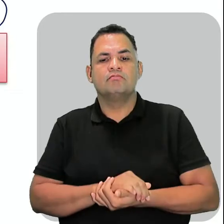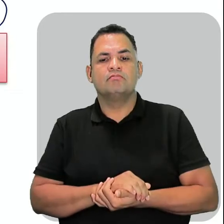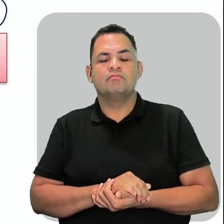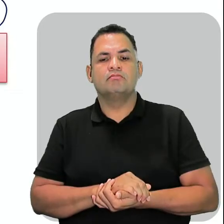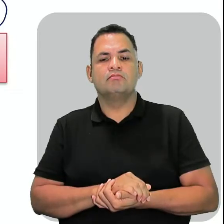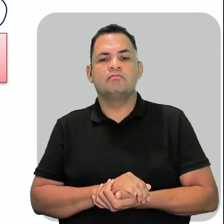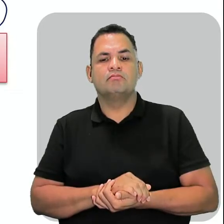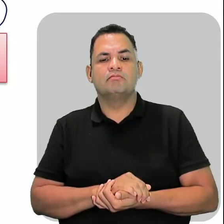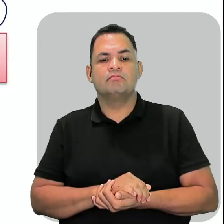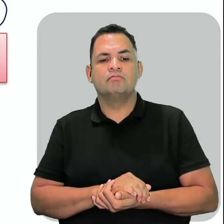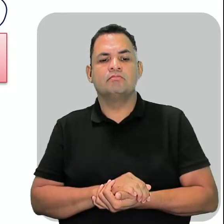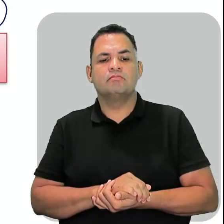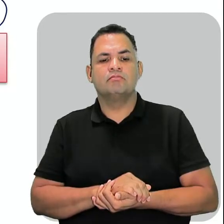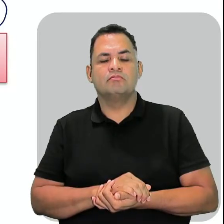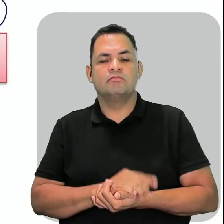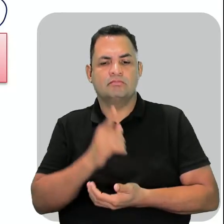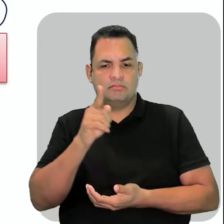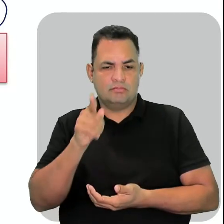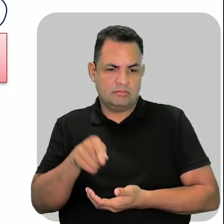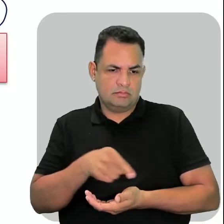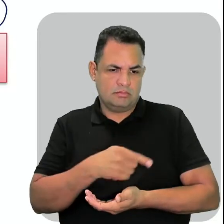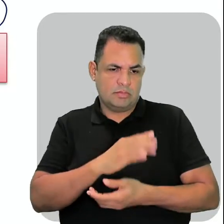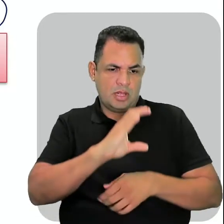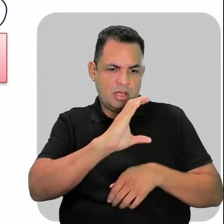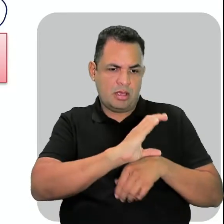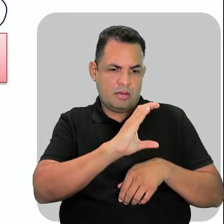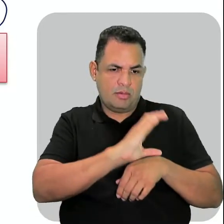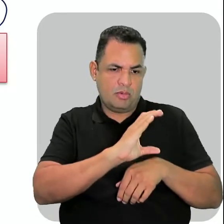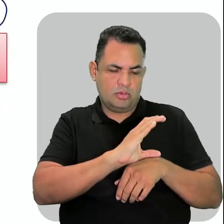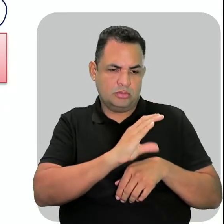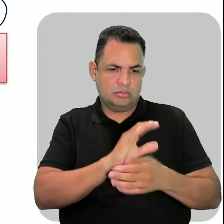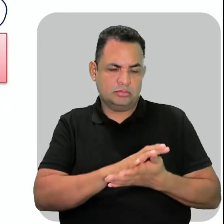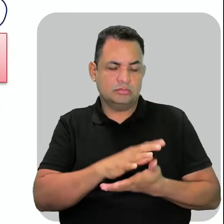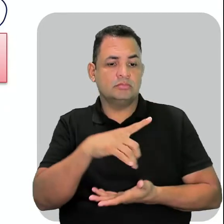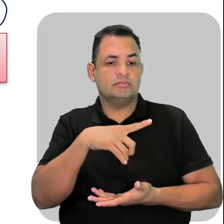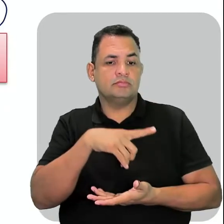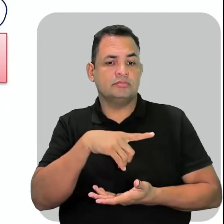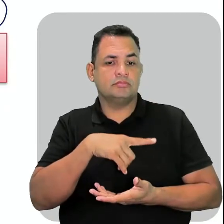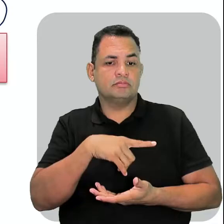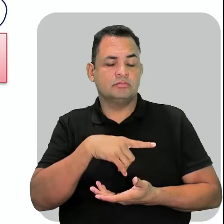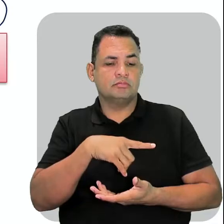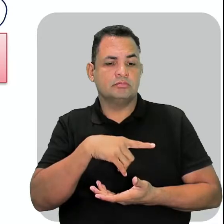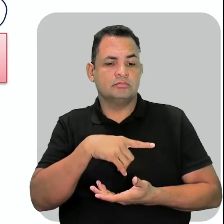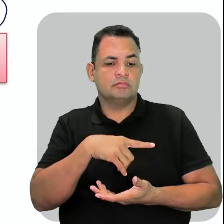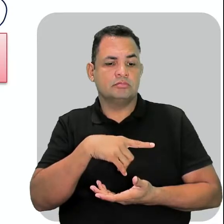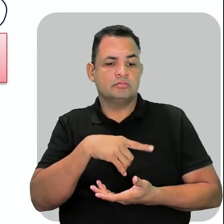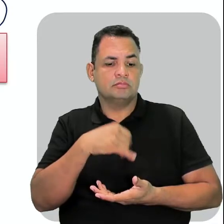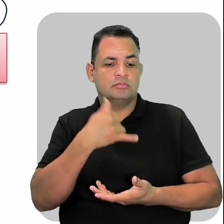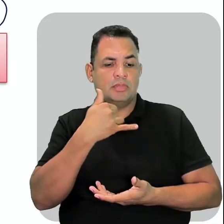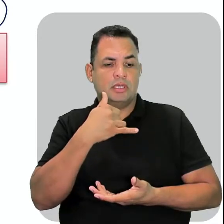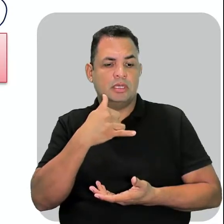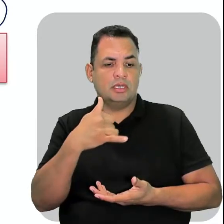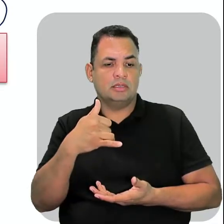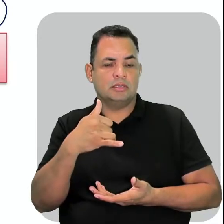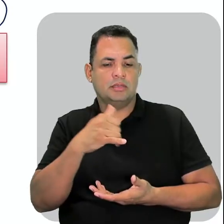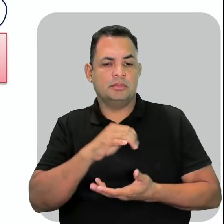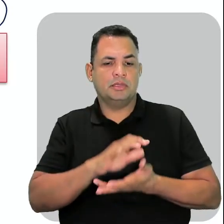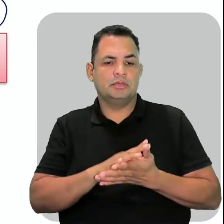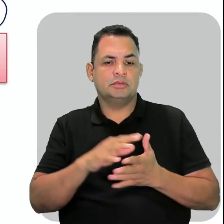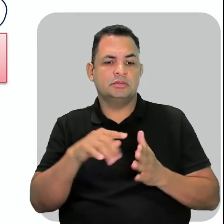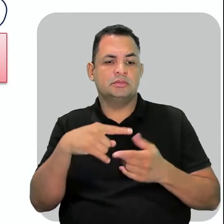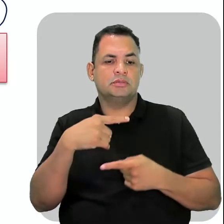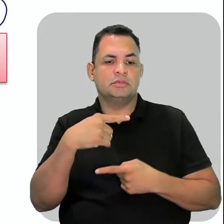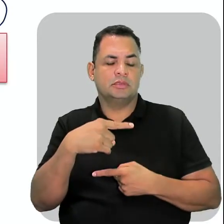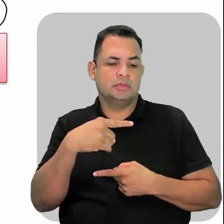ó, e liga-se a esse carbono do meio aqui, porque ele está eletricamente negativo, né? Ele tem